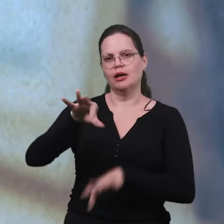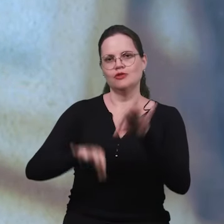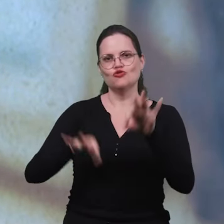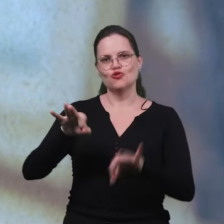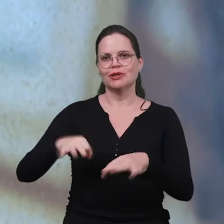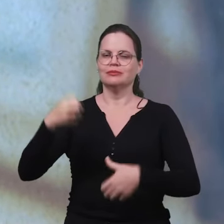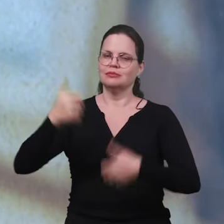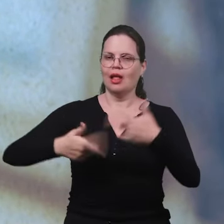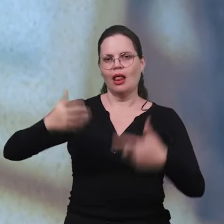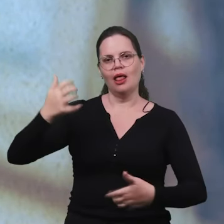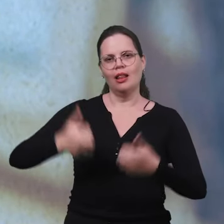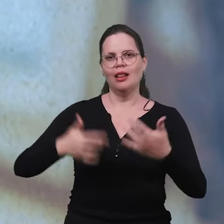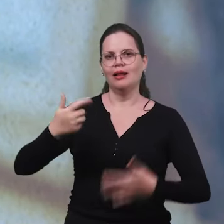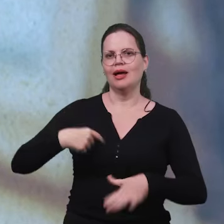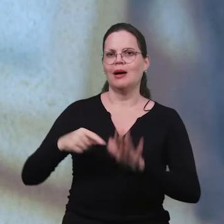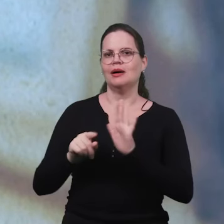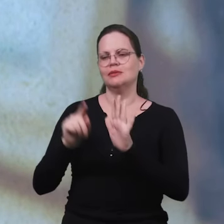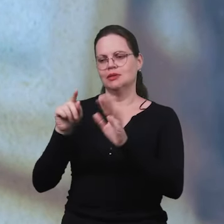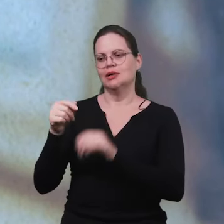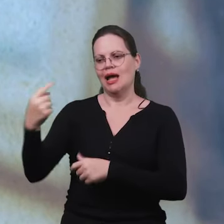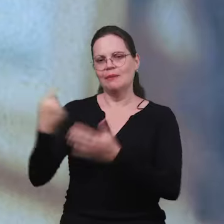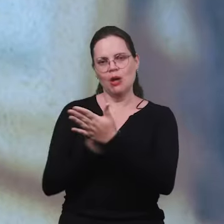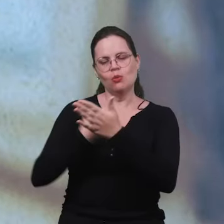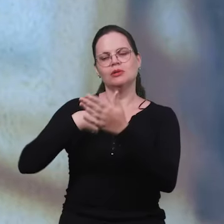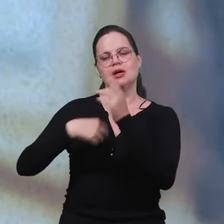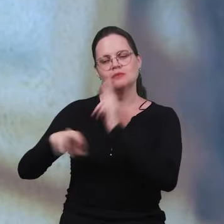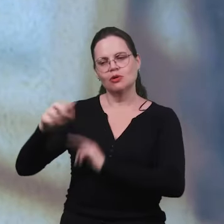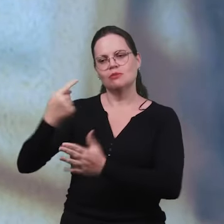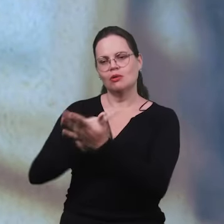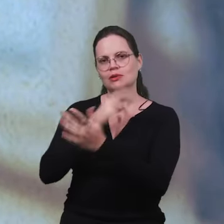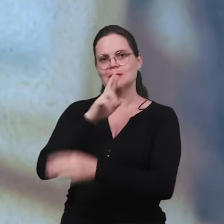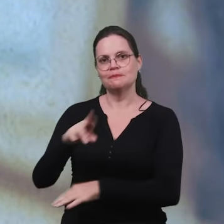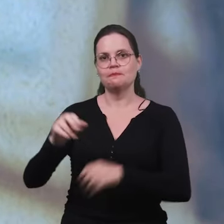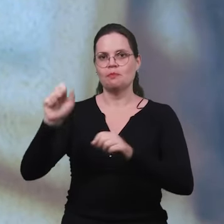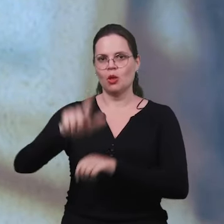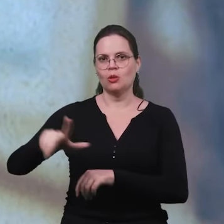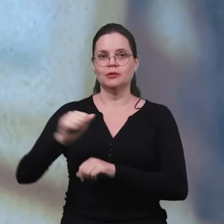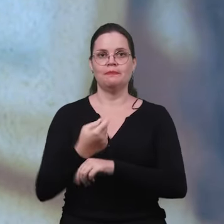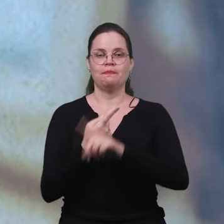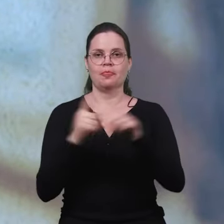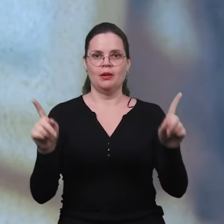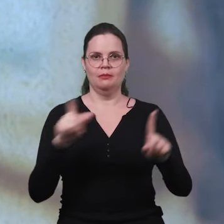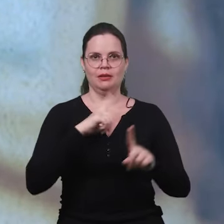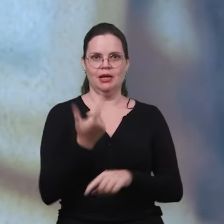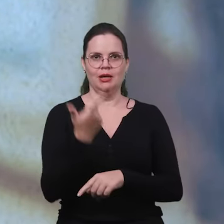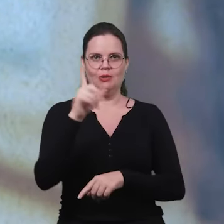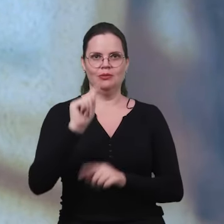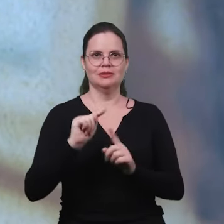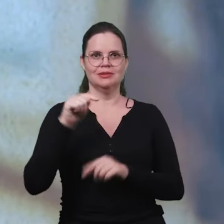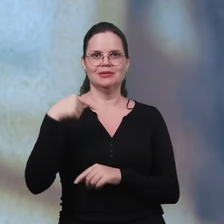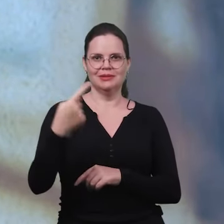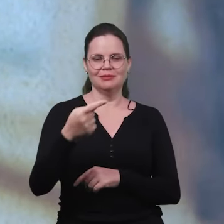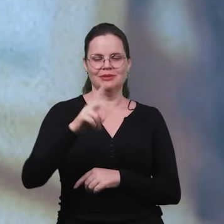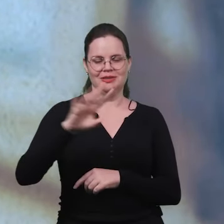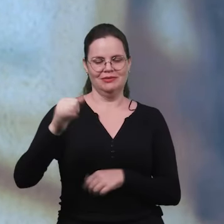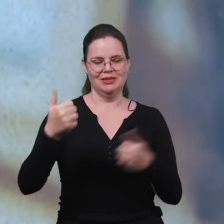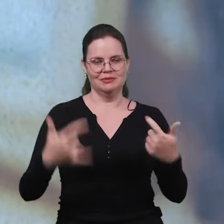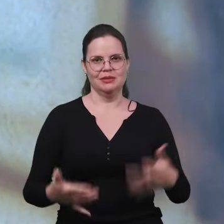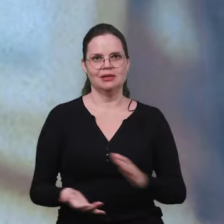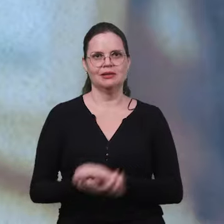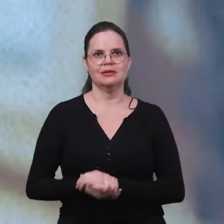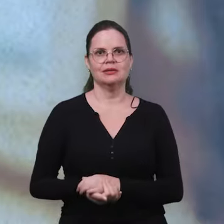pessoas buscam quando, né, tá diante de um especialista. Expliquei, claro, mas tem algo mais que eu vou compartilhar com todos, né,